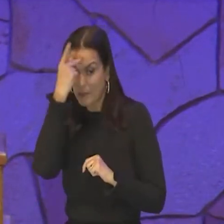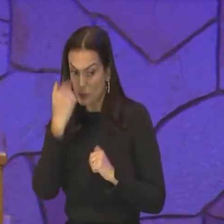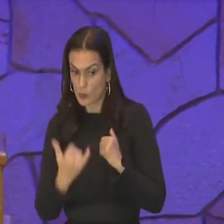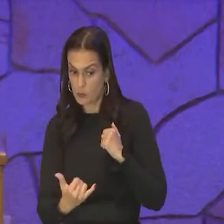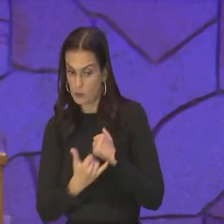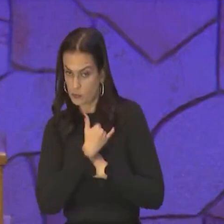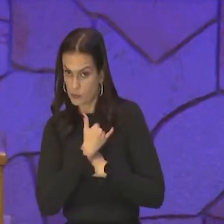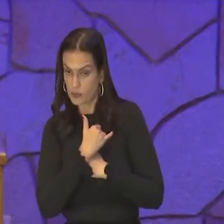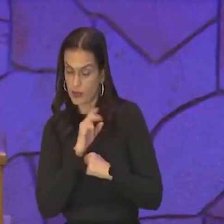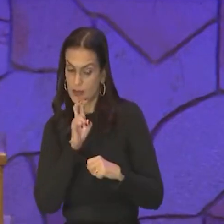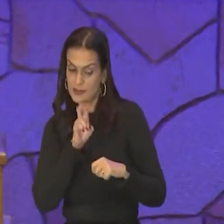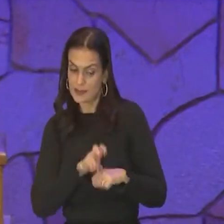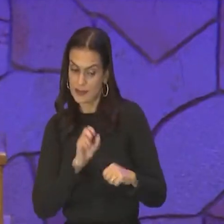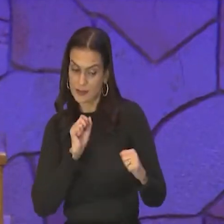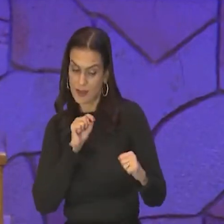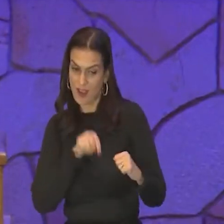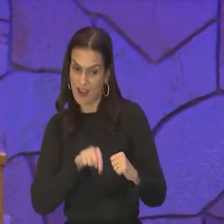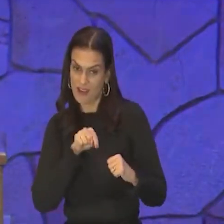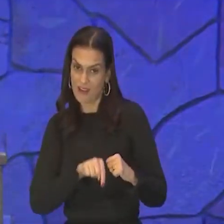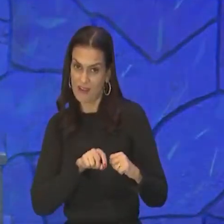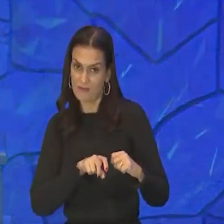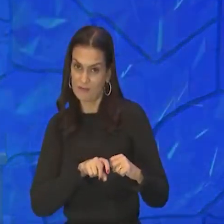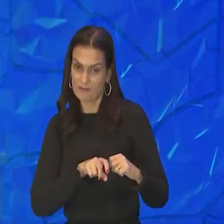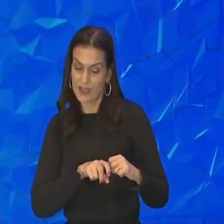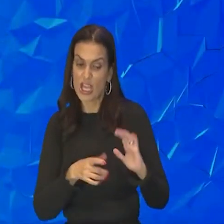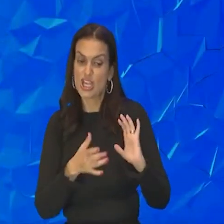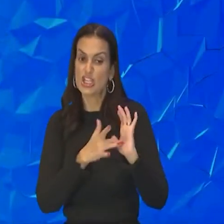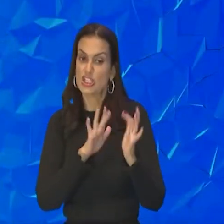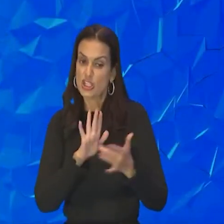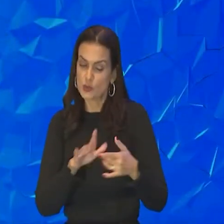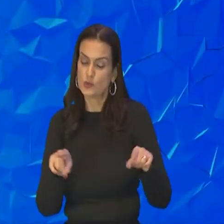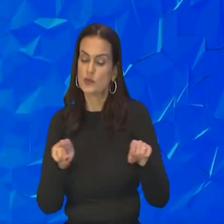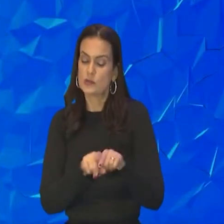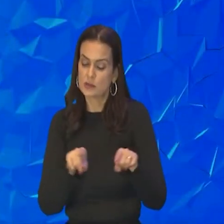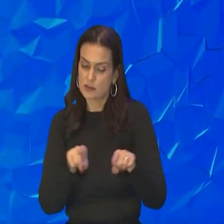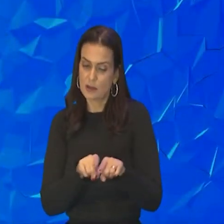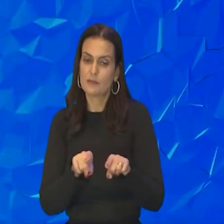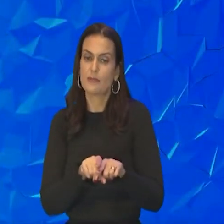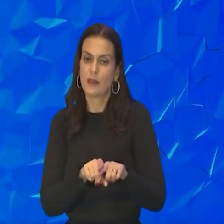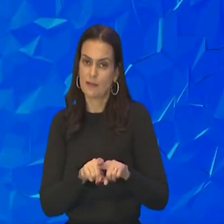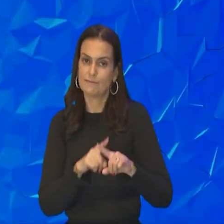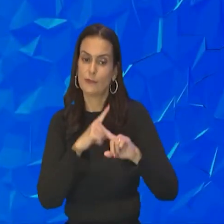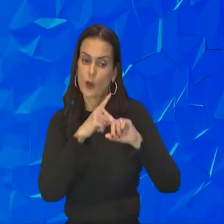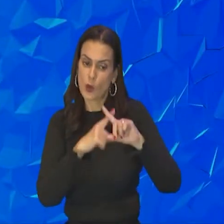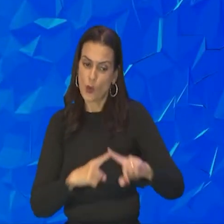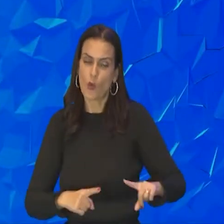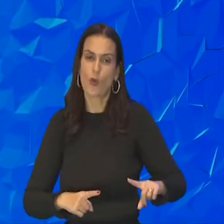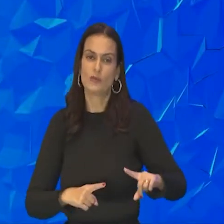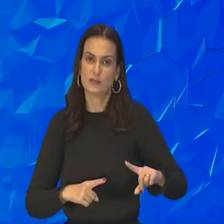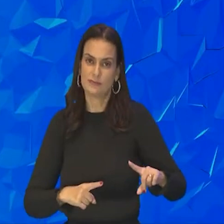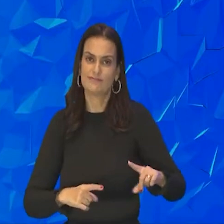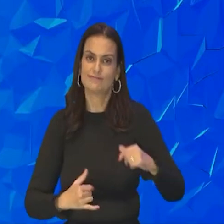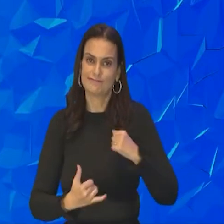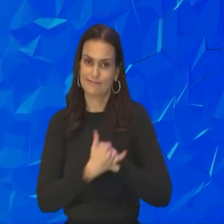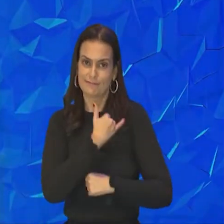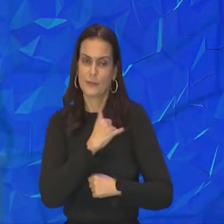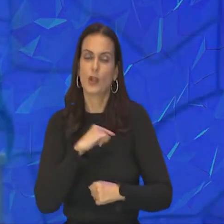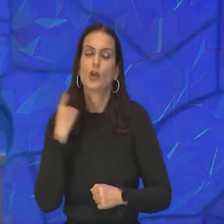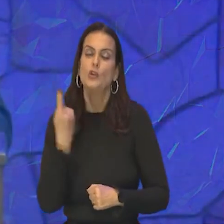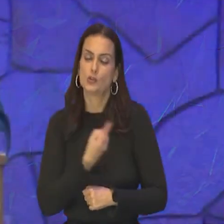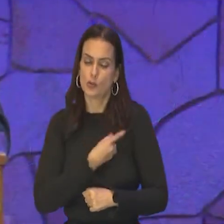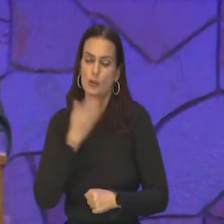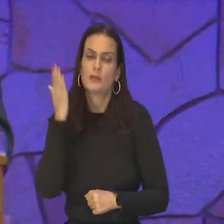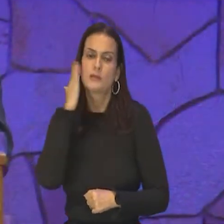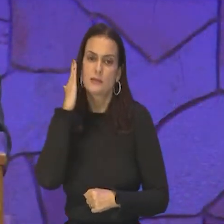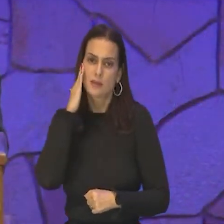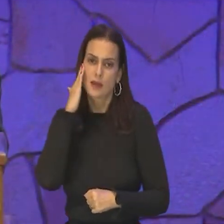comigo à mesa. Jesus também lutou contra a traição. E nós sabemos de quem veio esta traição, por meio